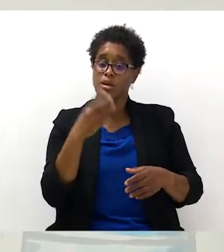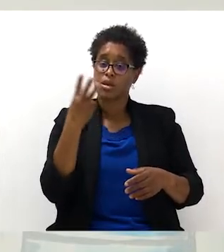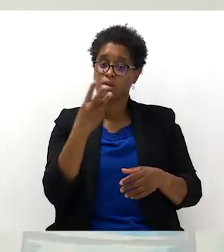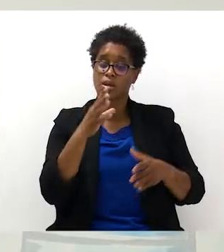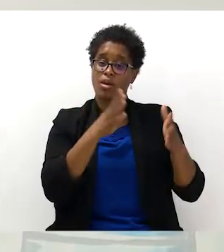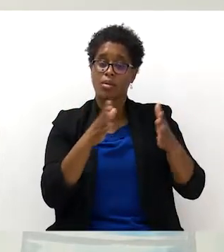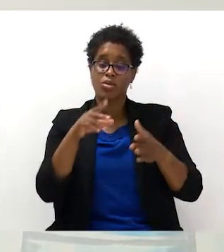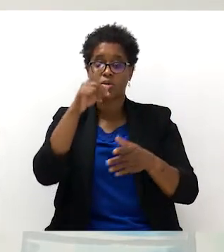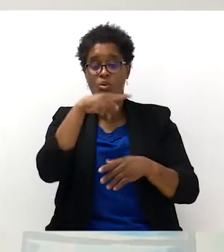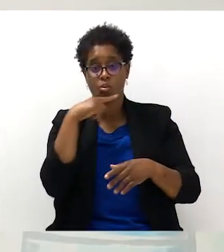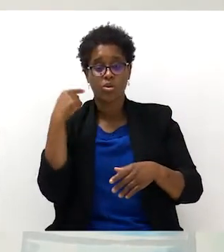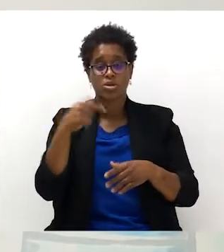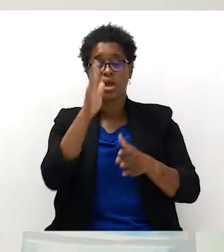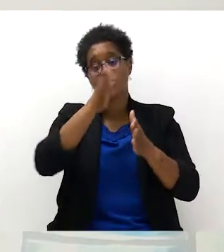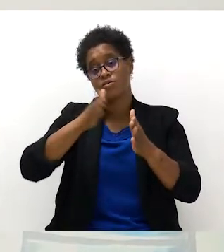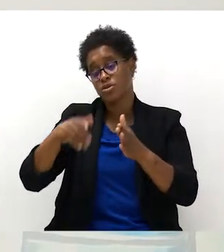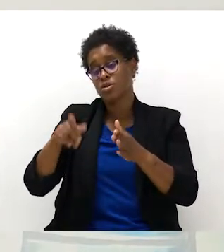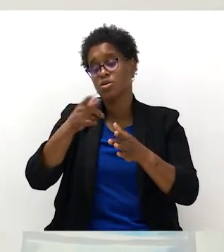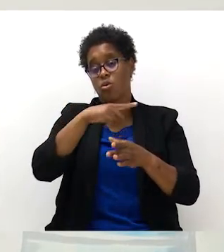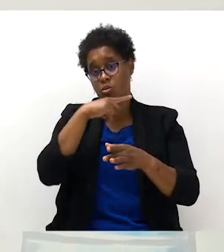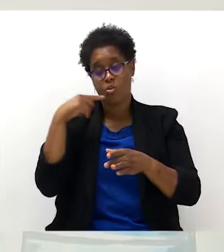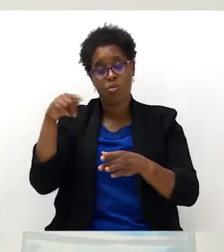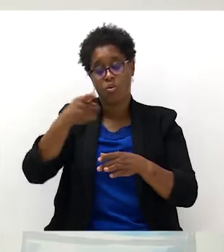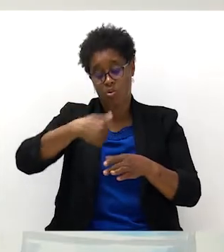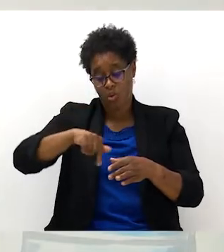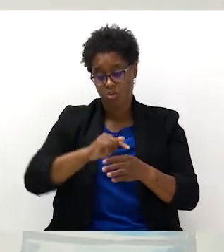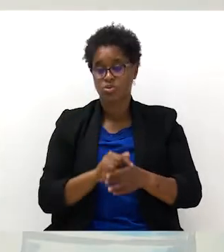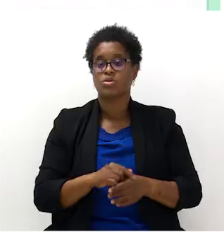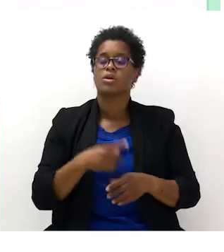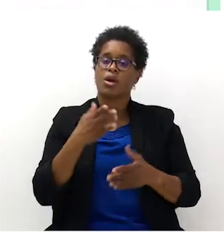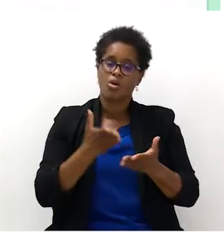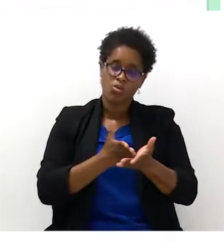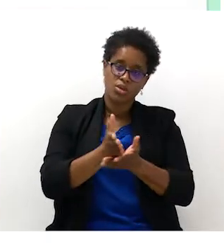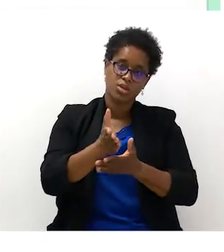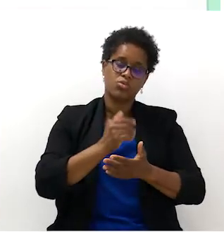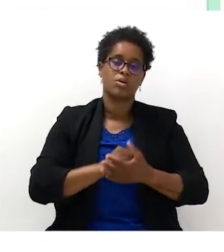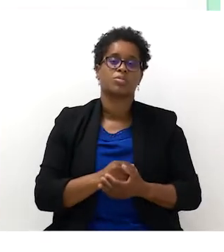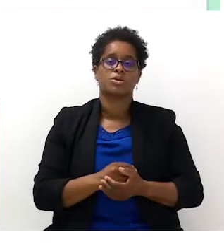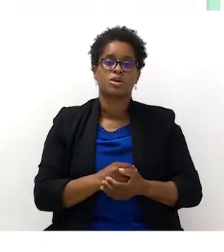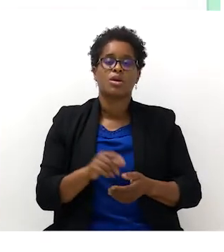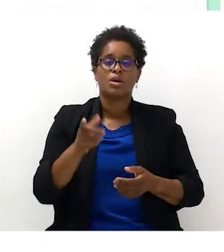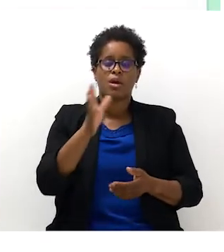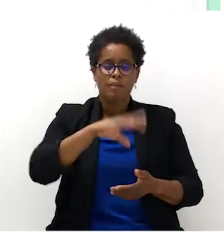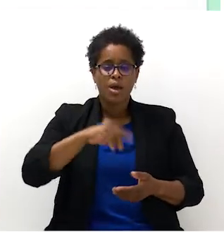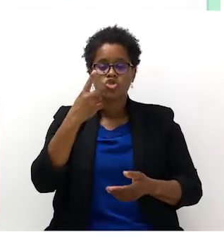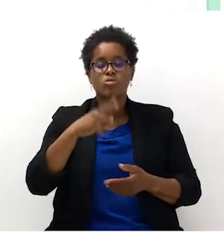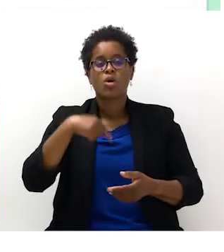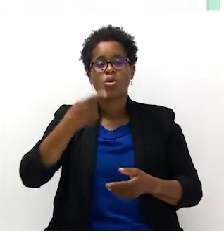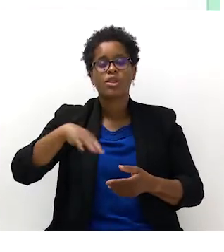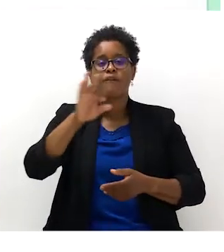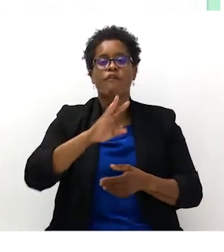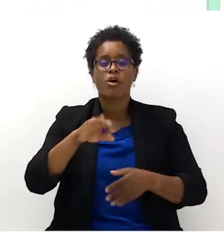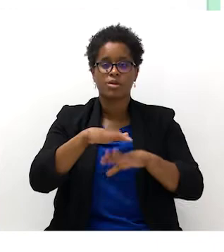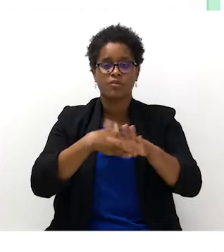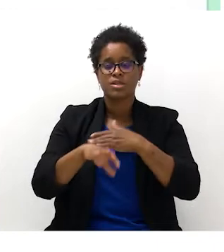está dividida o nosso bolo, certo? Bem, continuemos. Mais uma outra forma de